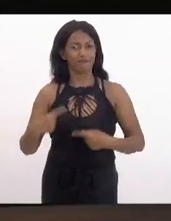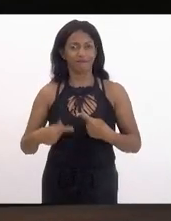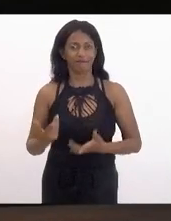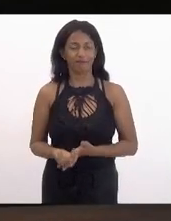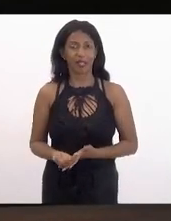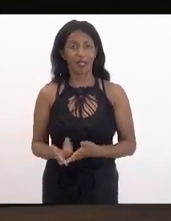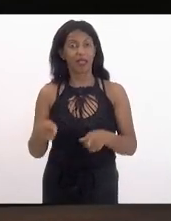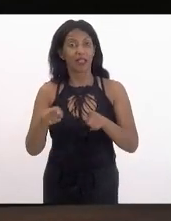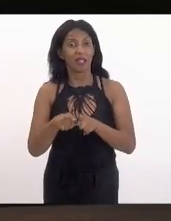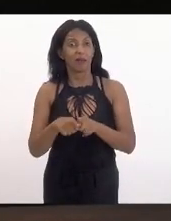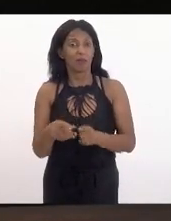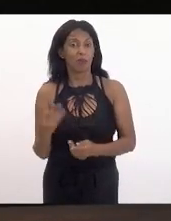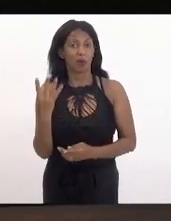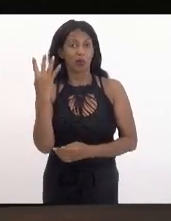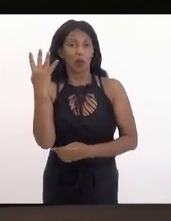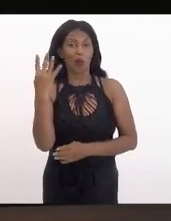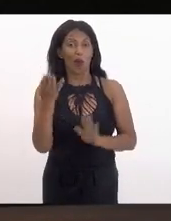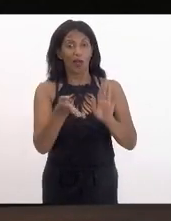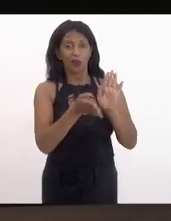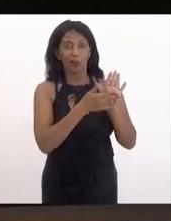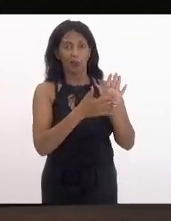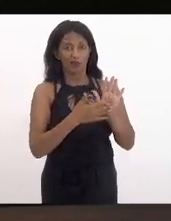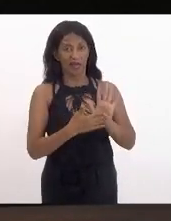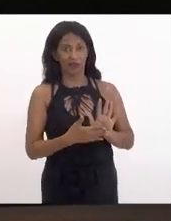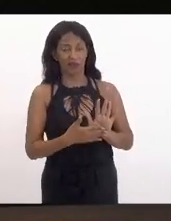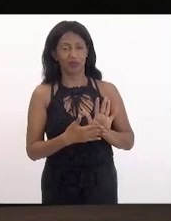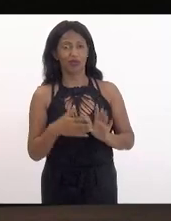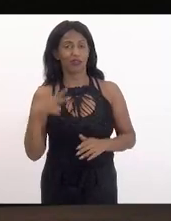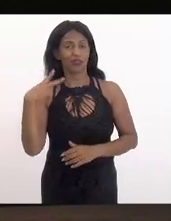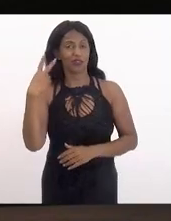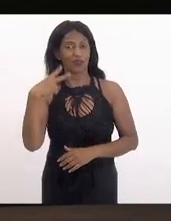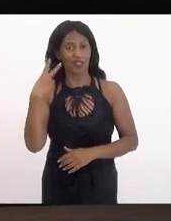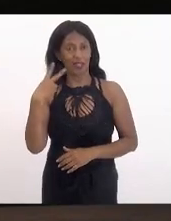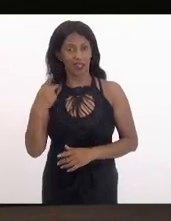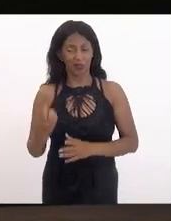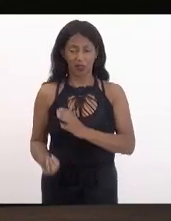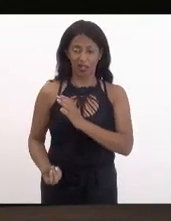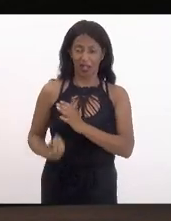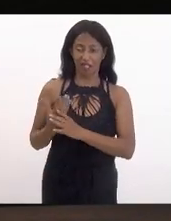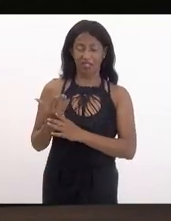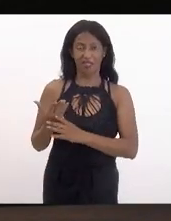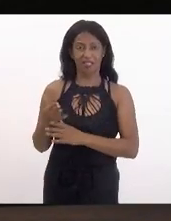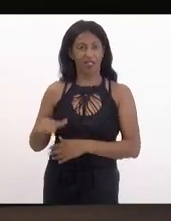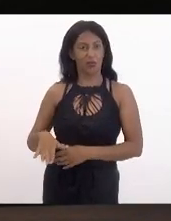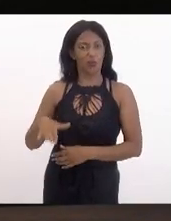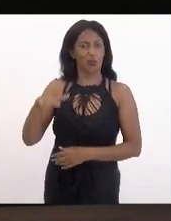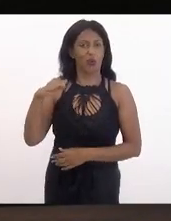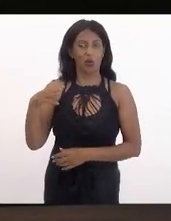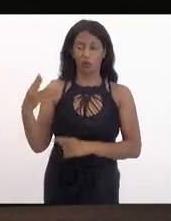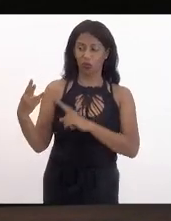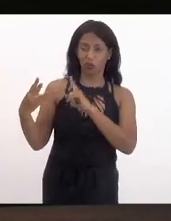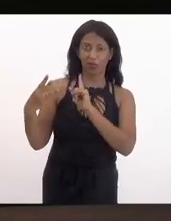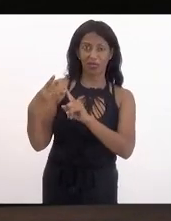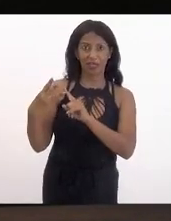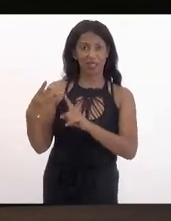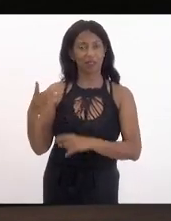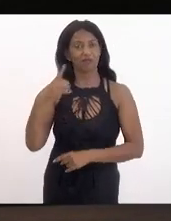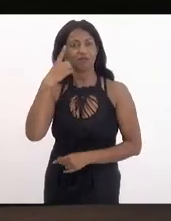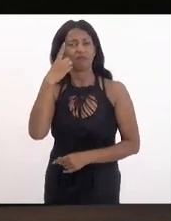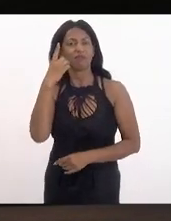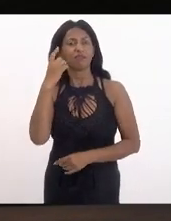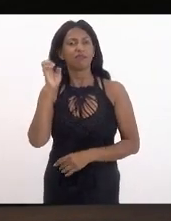Até porque eu tenho quatro mandato de vereadora da cidade de Janeiro nascida e criada na zona oeste estão no terceiro mandato deputado